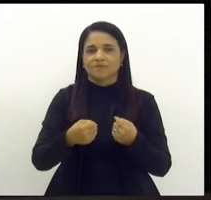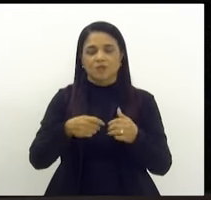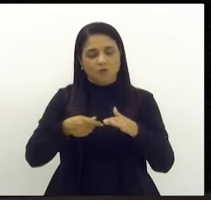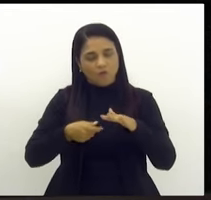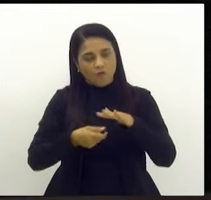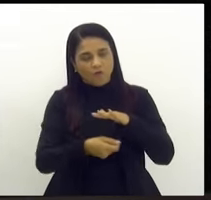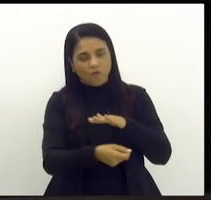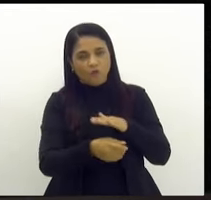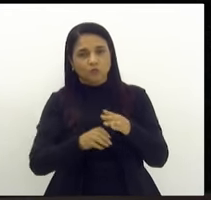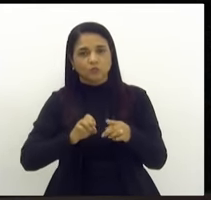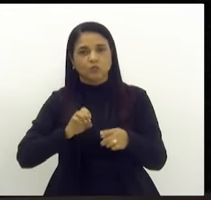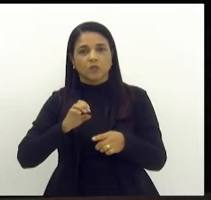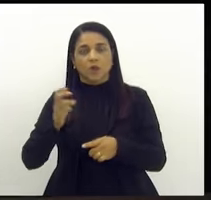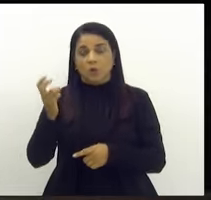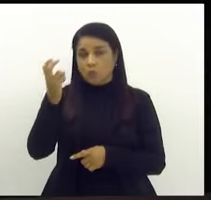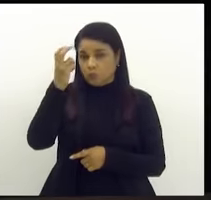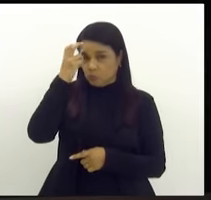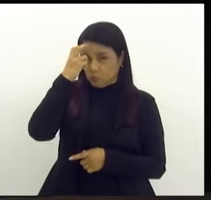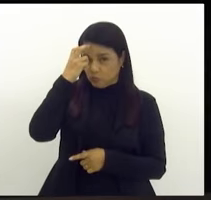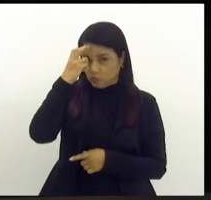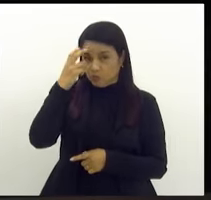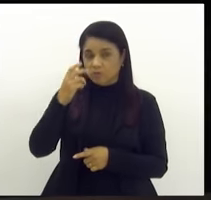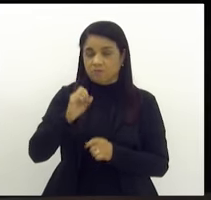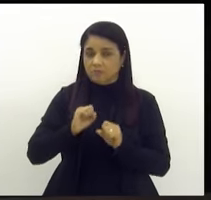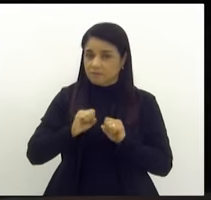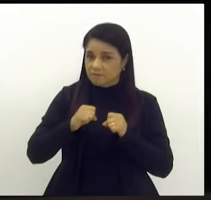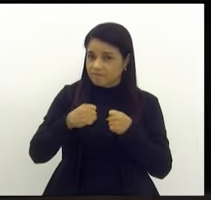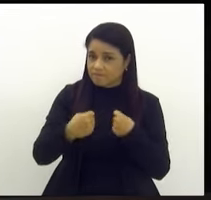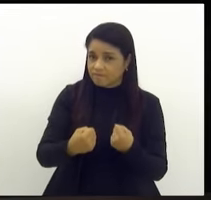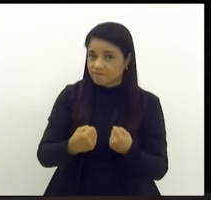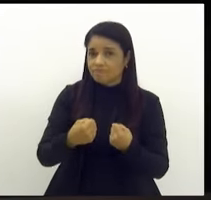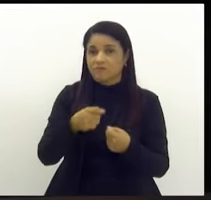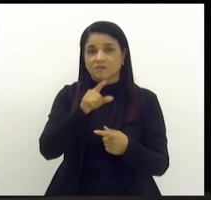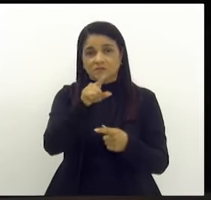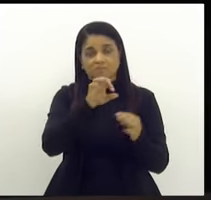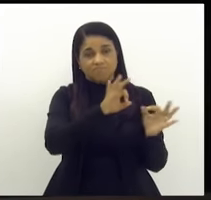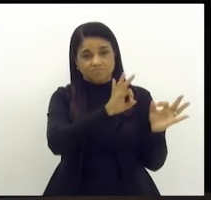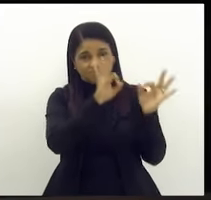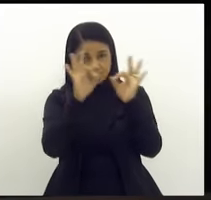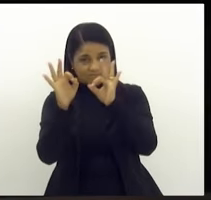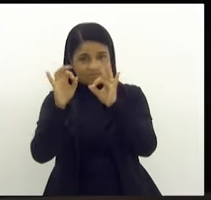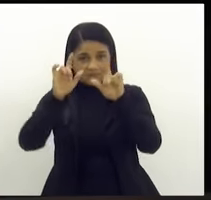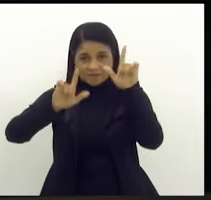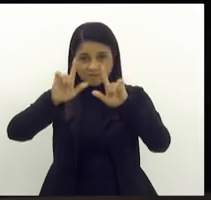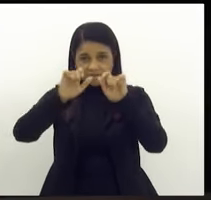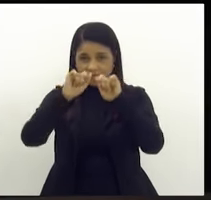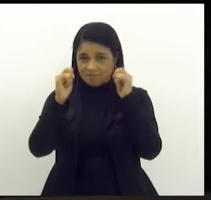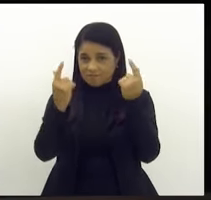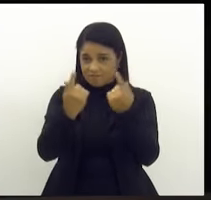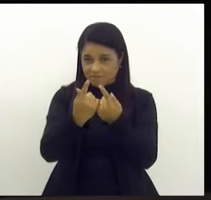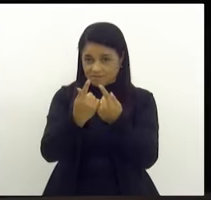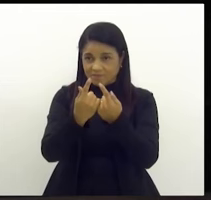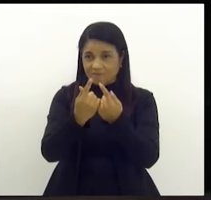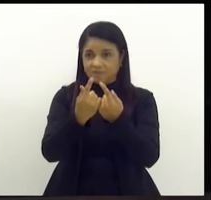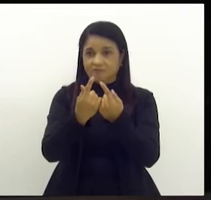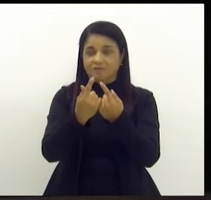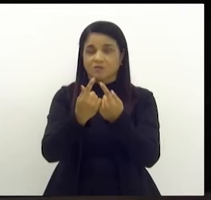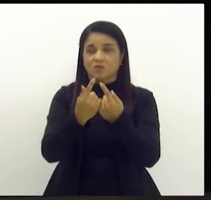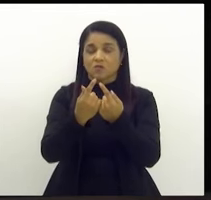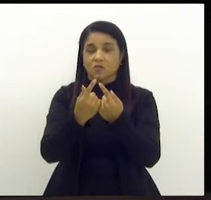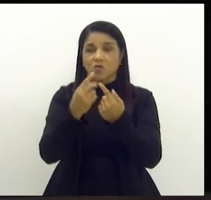Estadual da cultura para dizer que aqueles que nos assistem pela TV alerge se puderem olhar esse